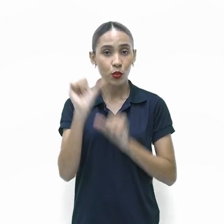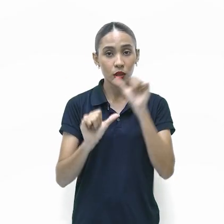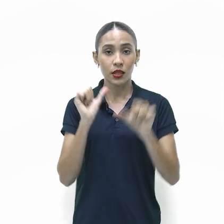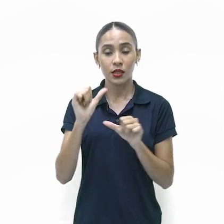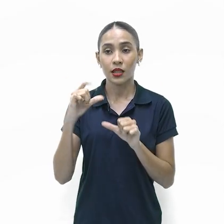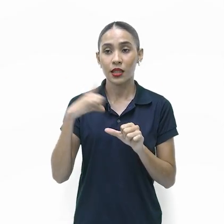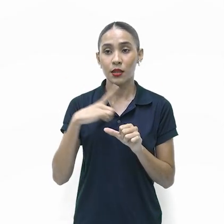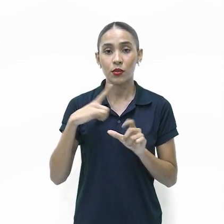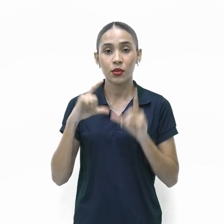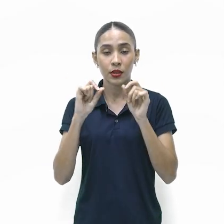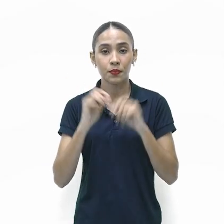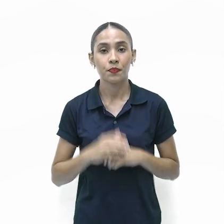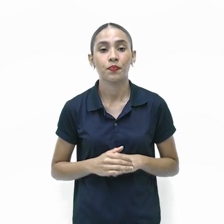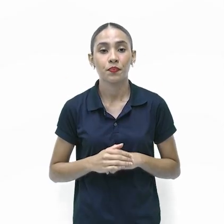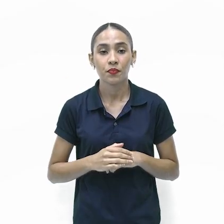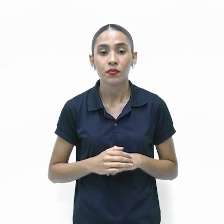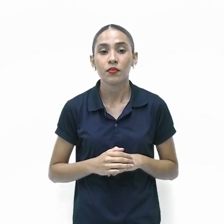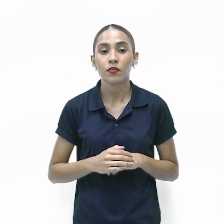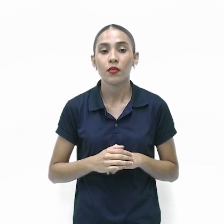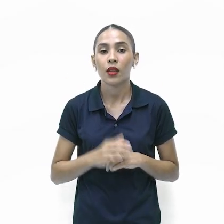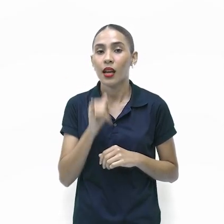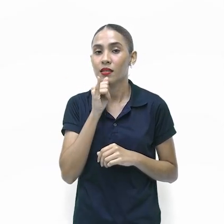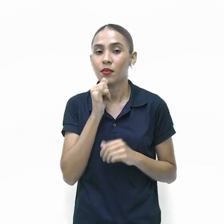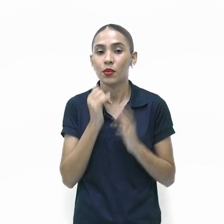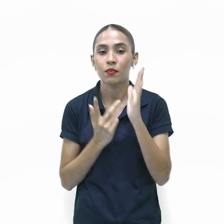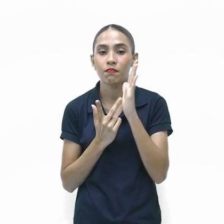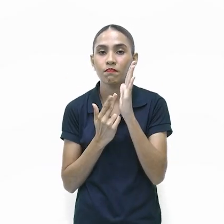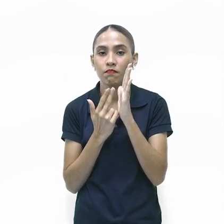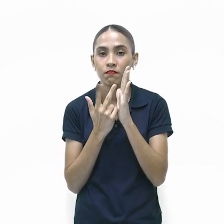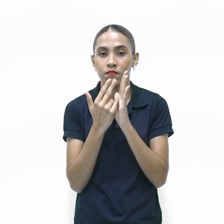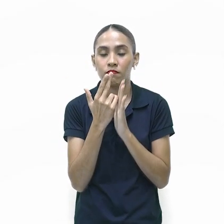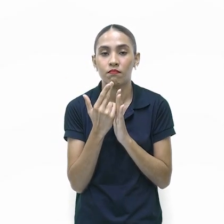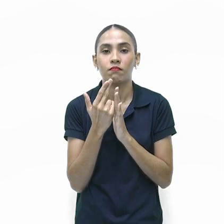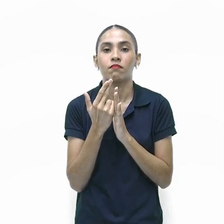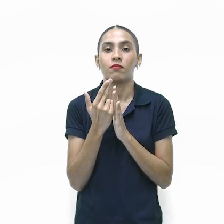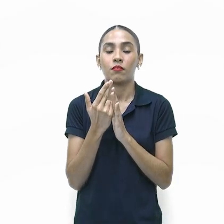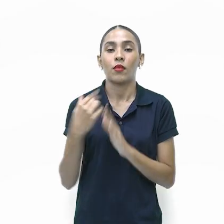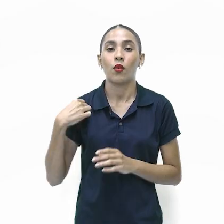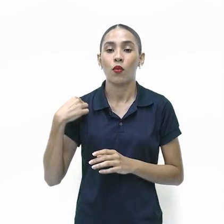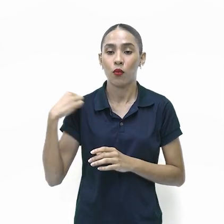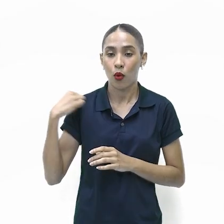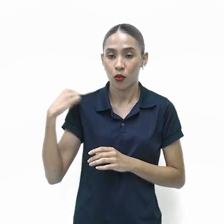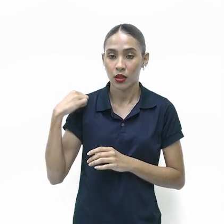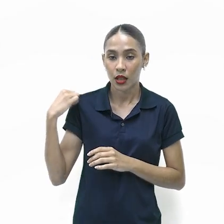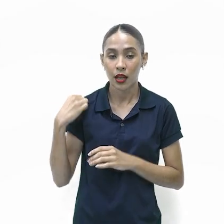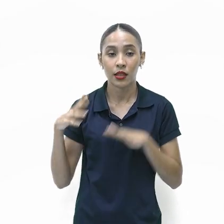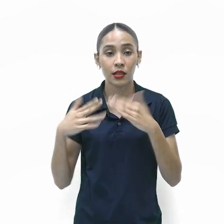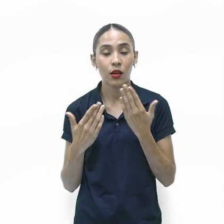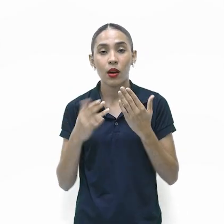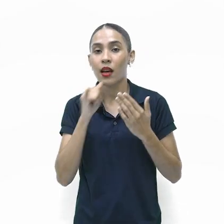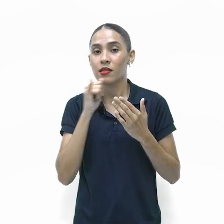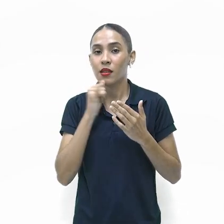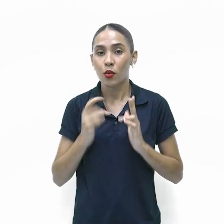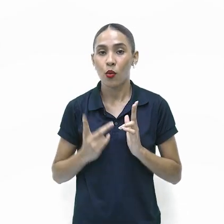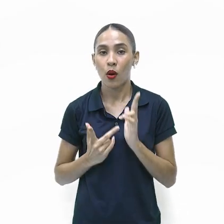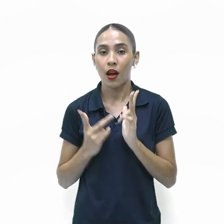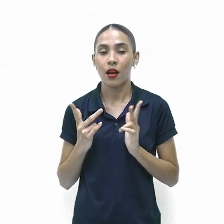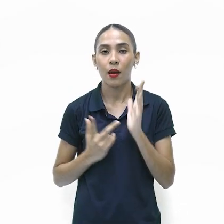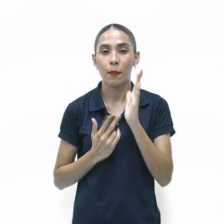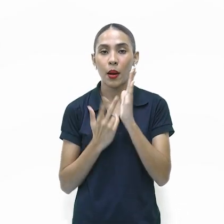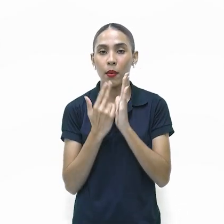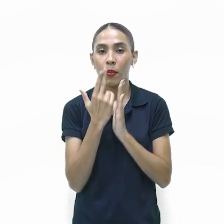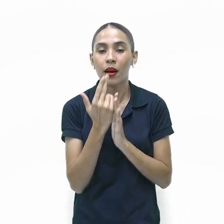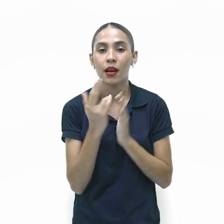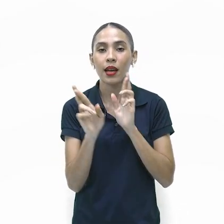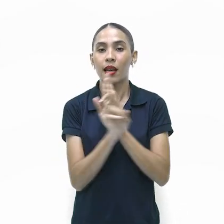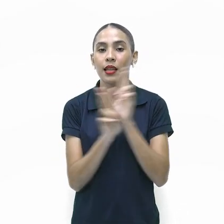gente trouxe, nós observamos ali a esterilização voluntária. Essa esterilização está relacionada